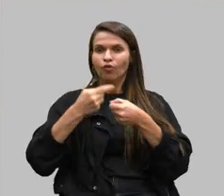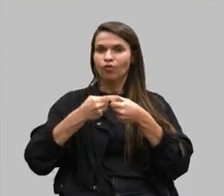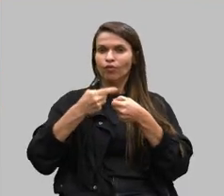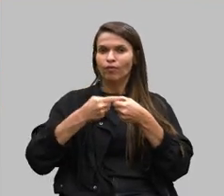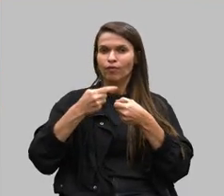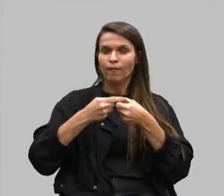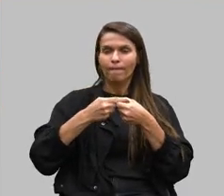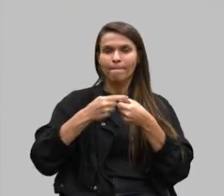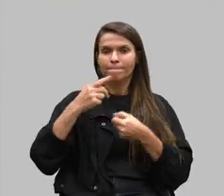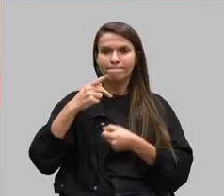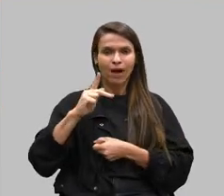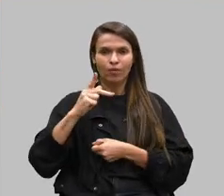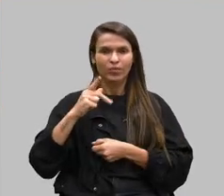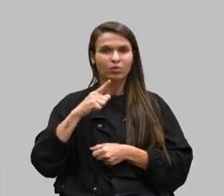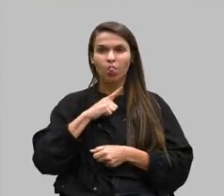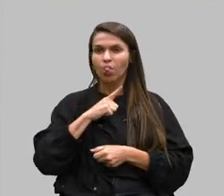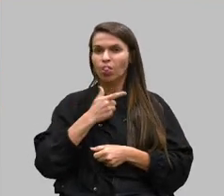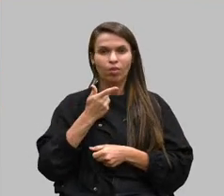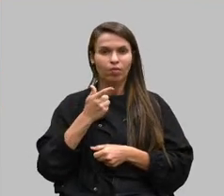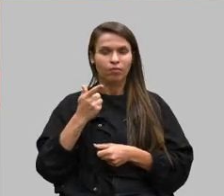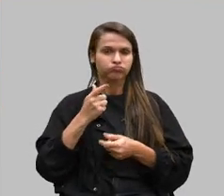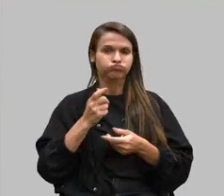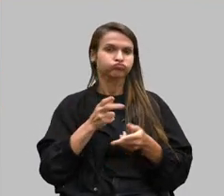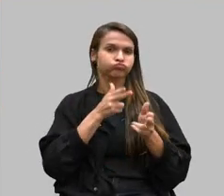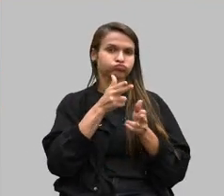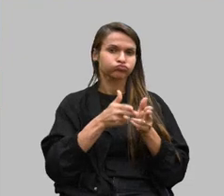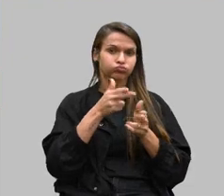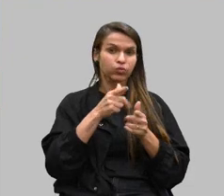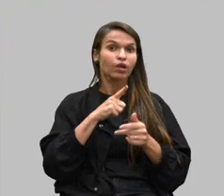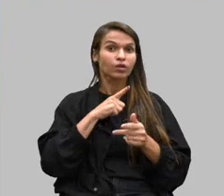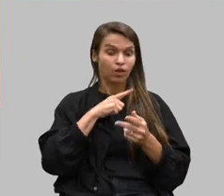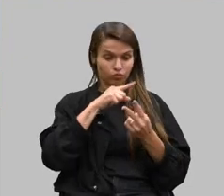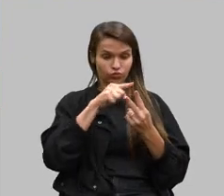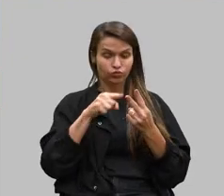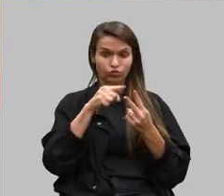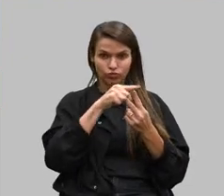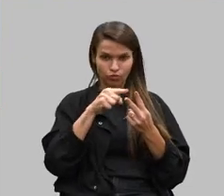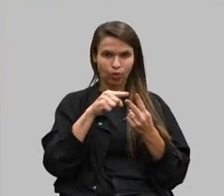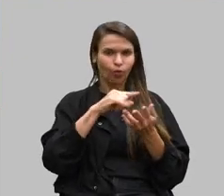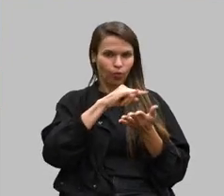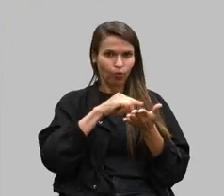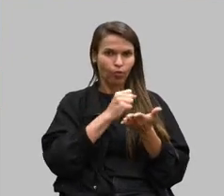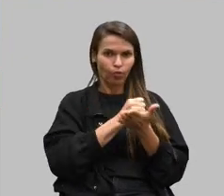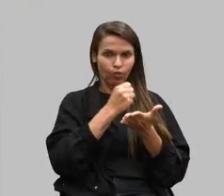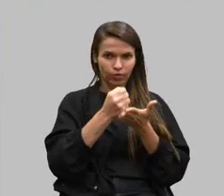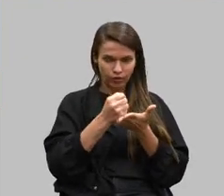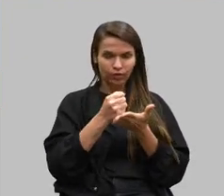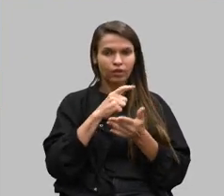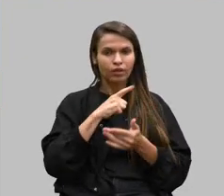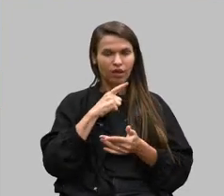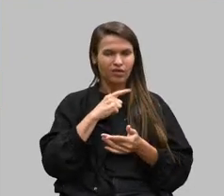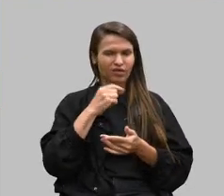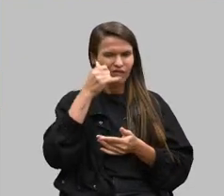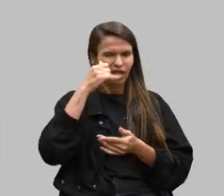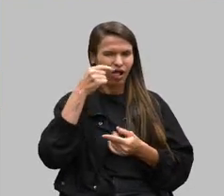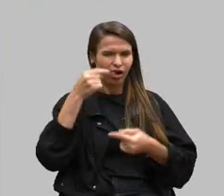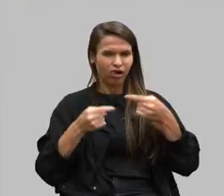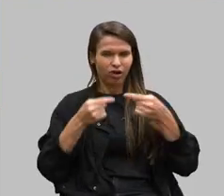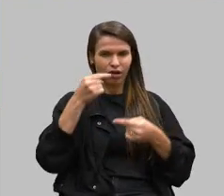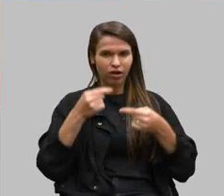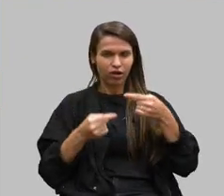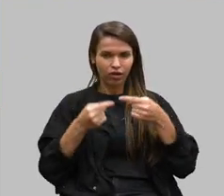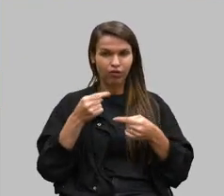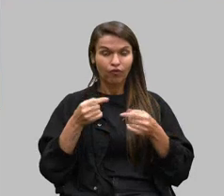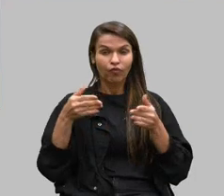passageiro mas tá lá no contrato esses dois pares de viagem então a gente veio aqui para não fazer politicagem mas para tratar essa audiência como